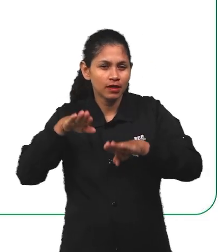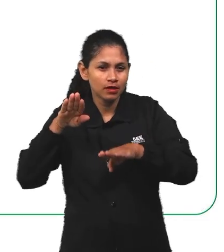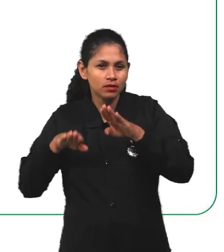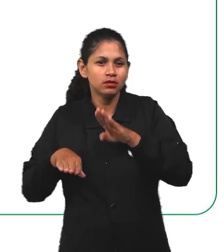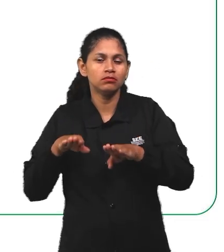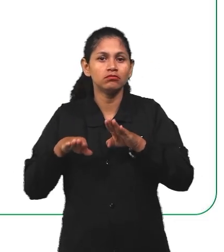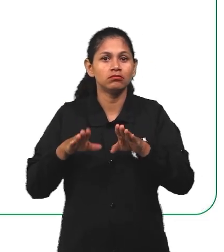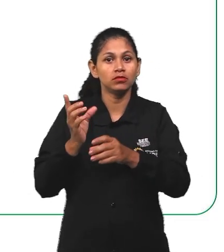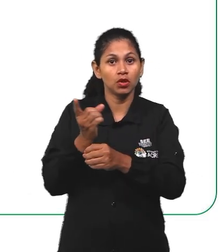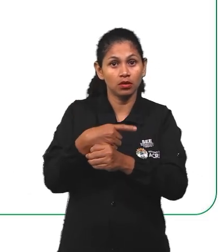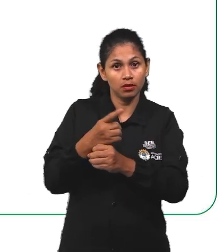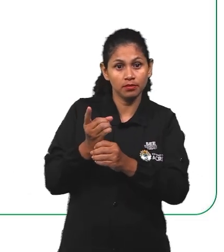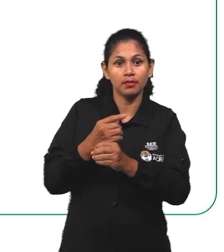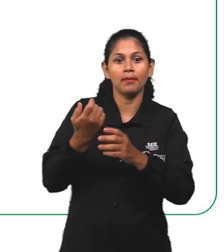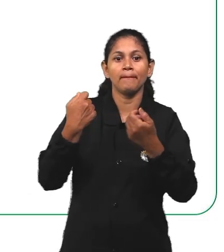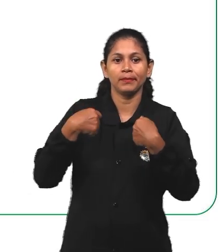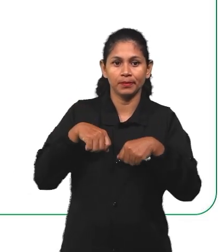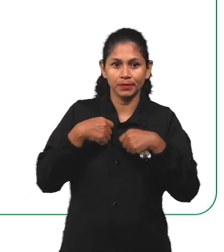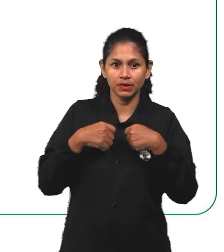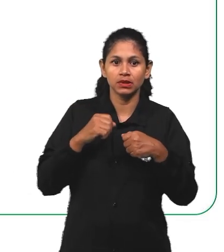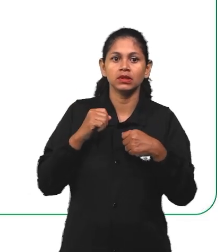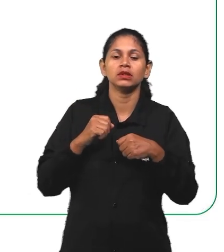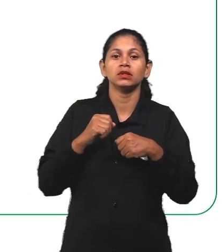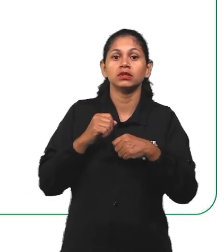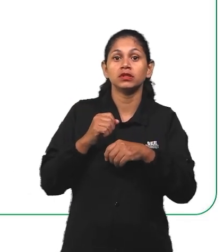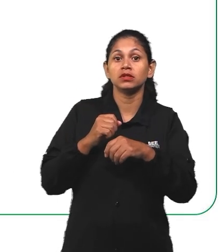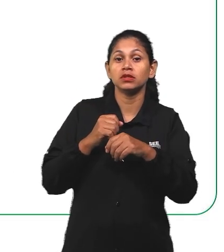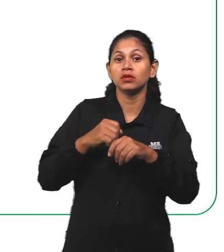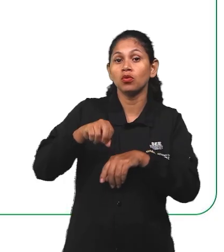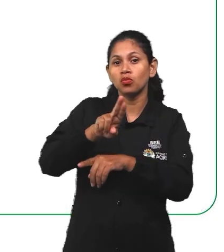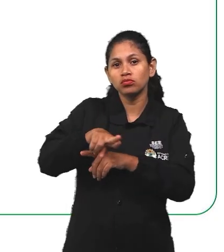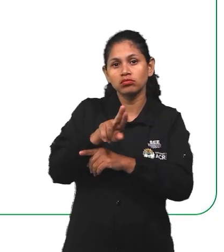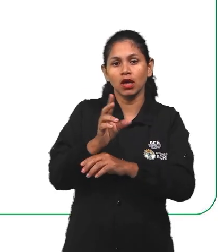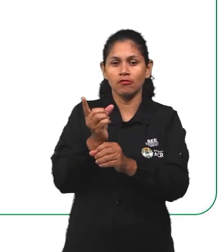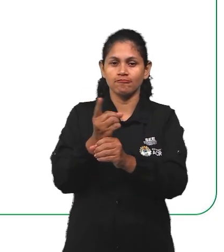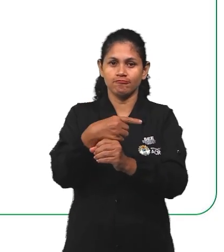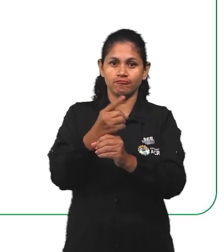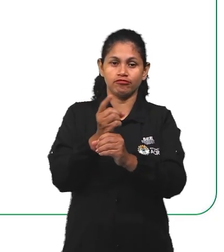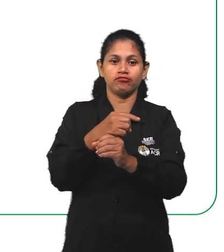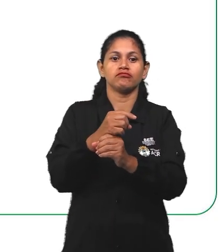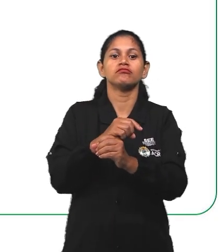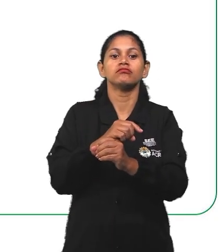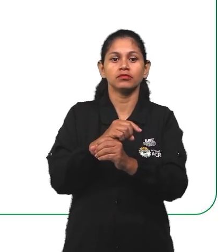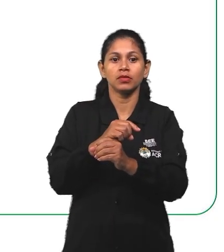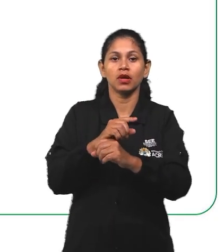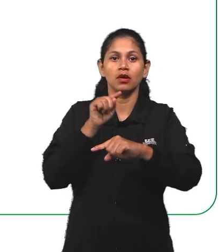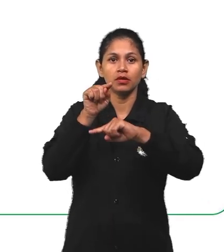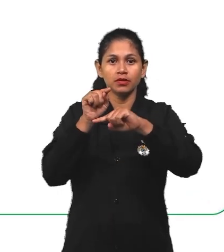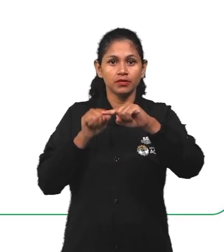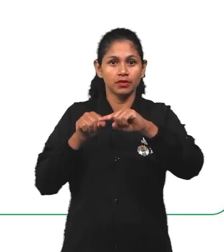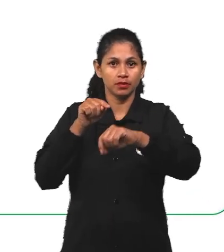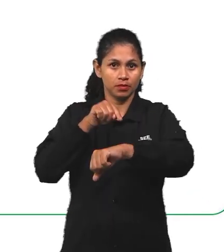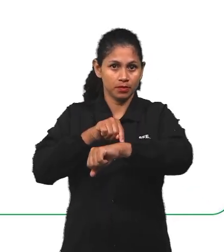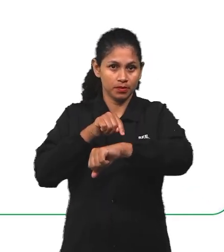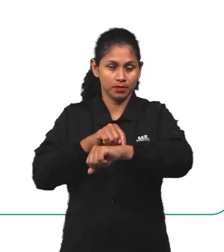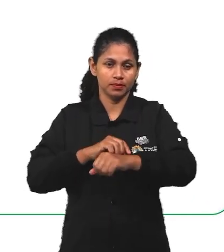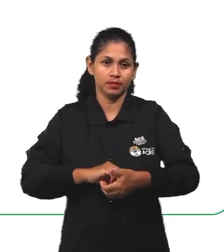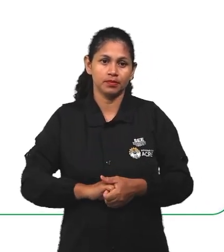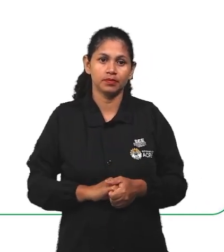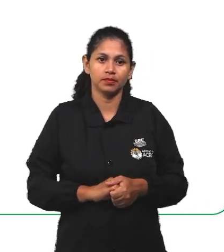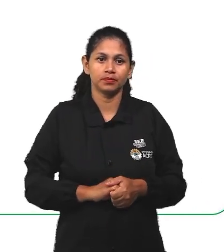dividindo velocidade pelo tempo. E a unidade de medida aqui é metros por segundo ao quadrado.